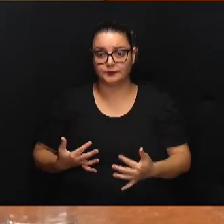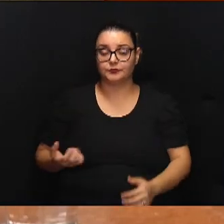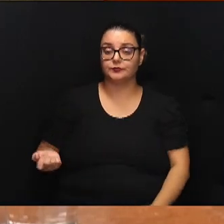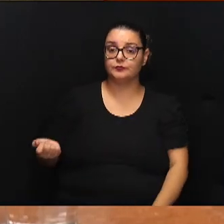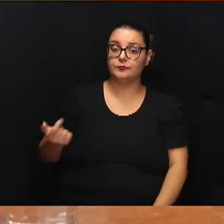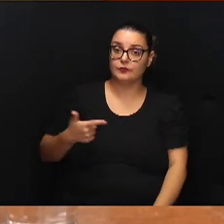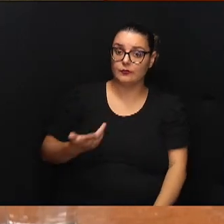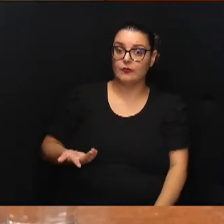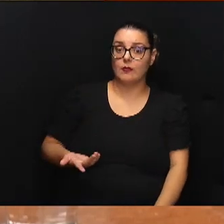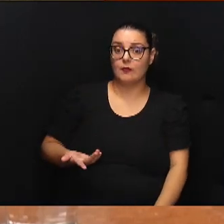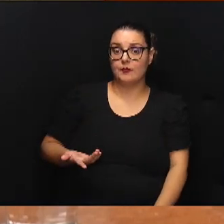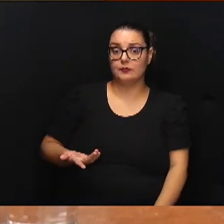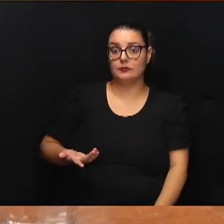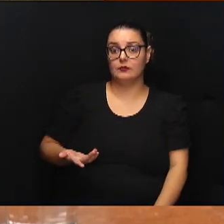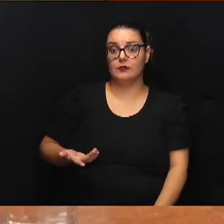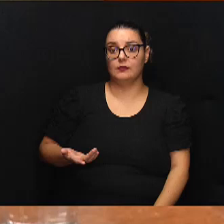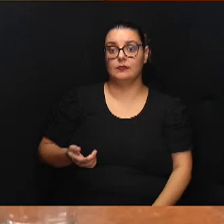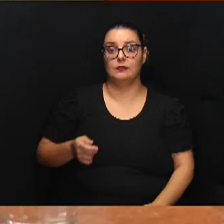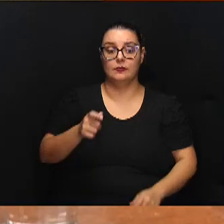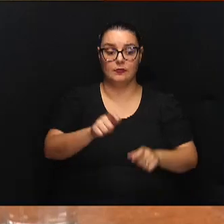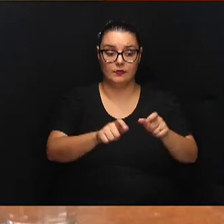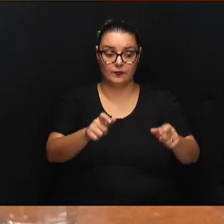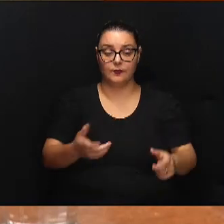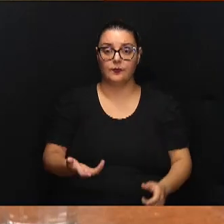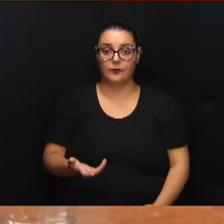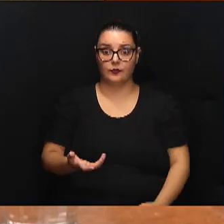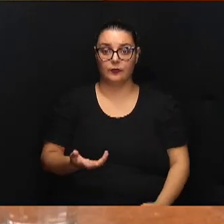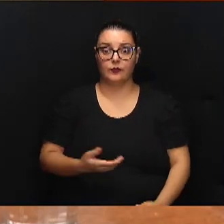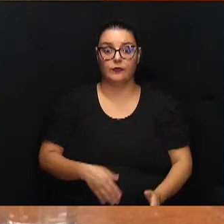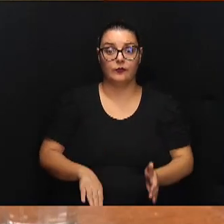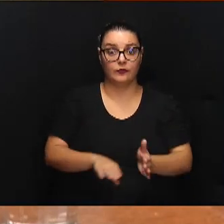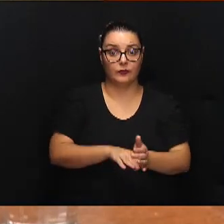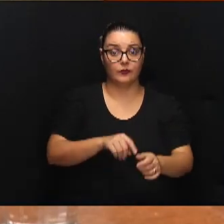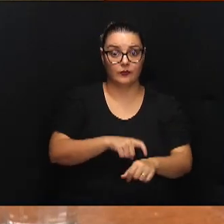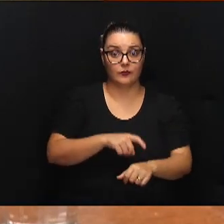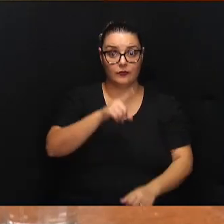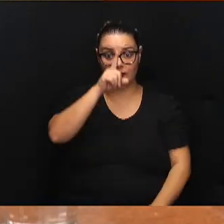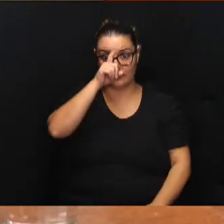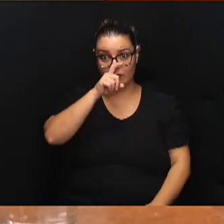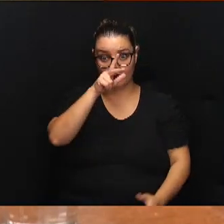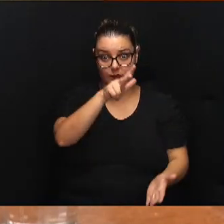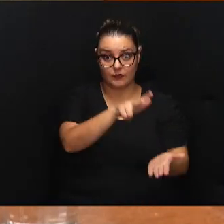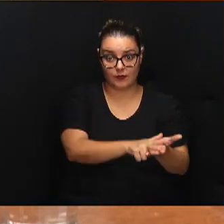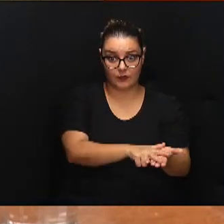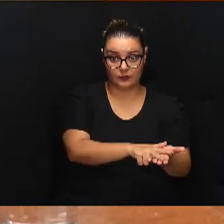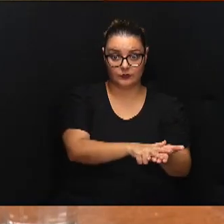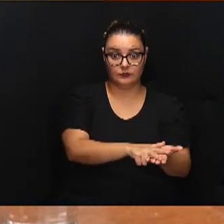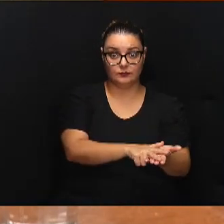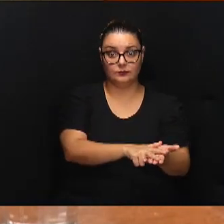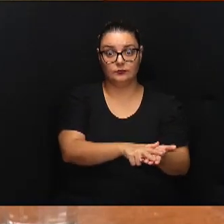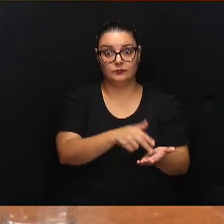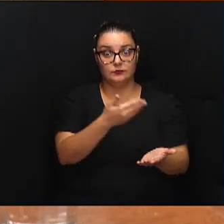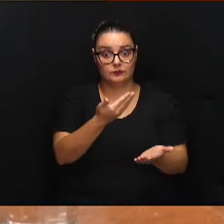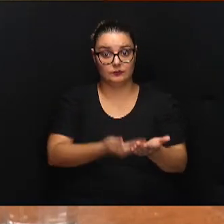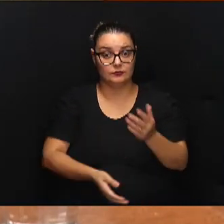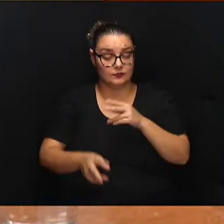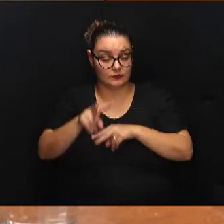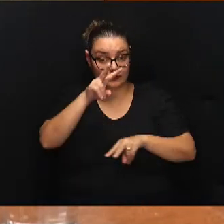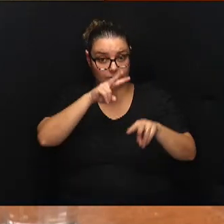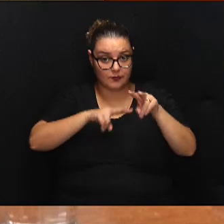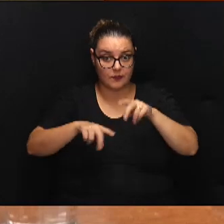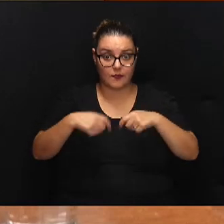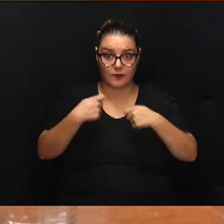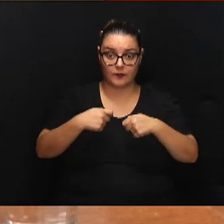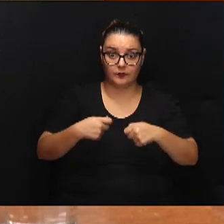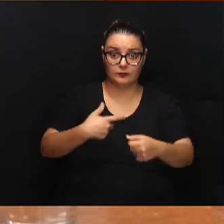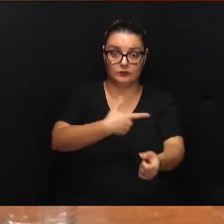invés de deixar as pessoas chegarem a um ponto de serem hospitalizadas, perderem a vista, precisarem de